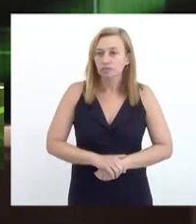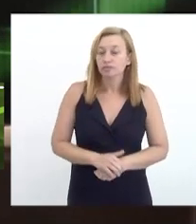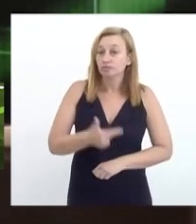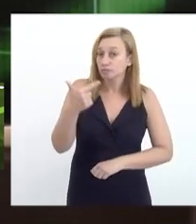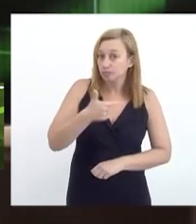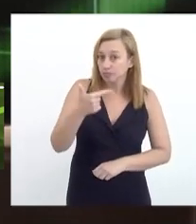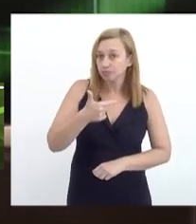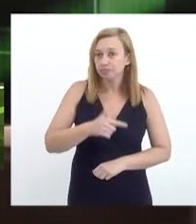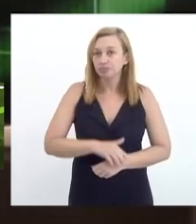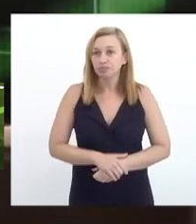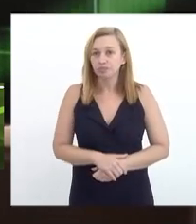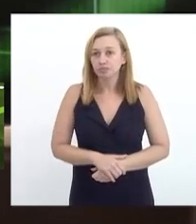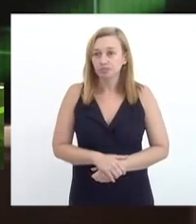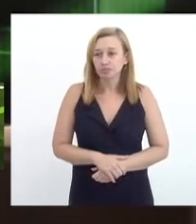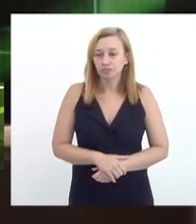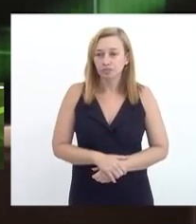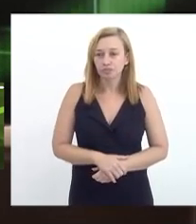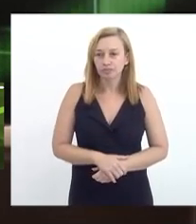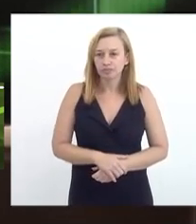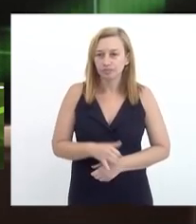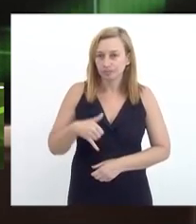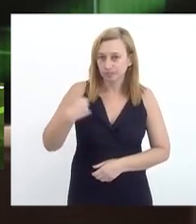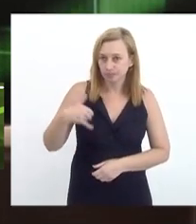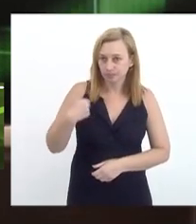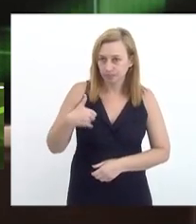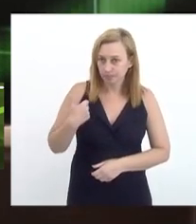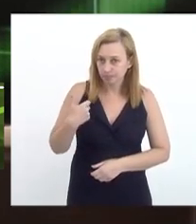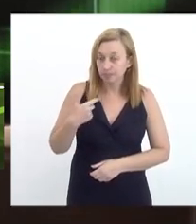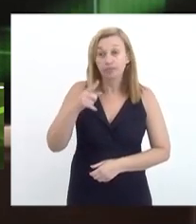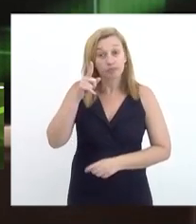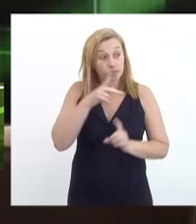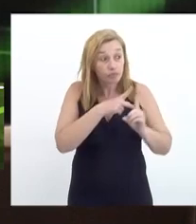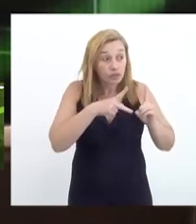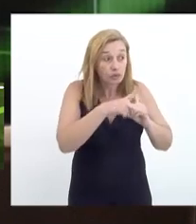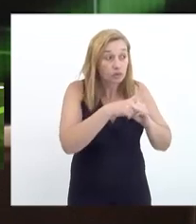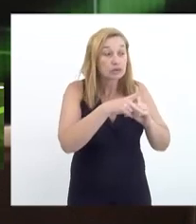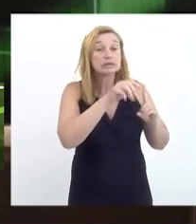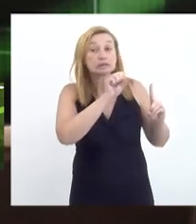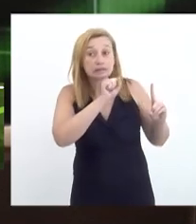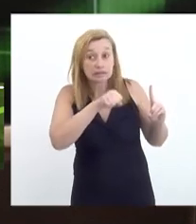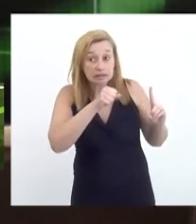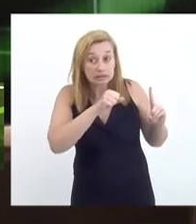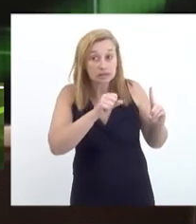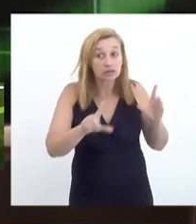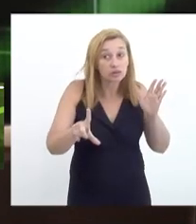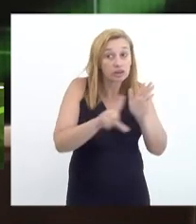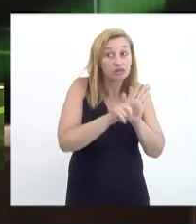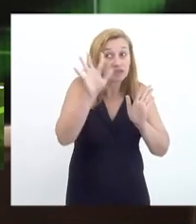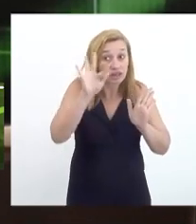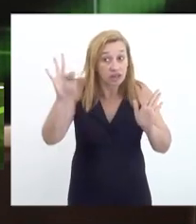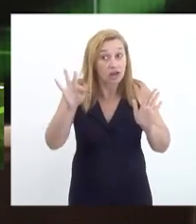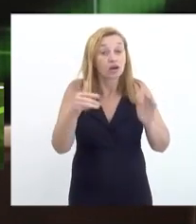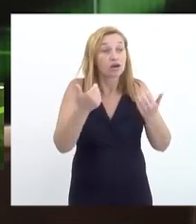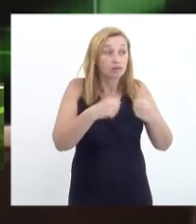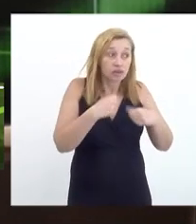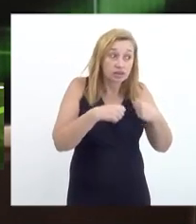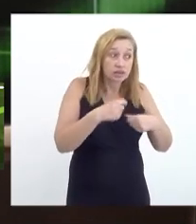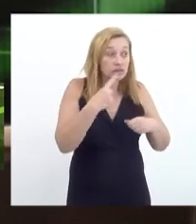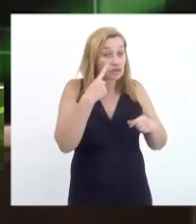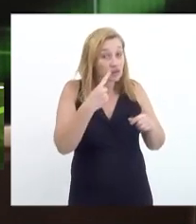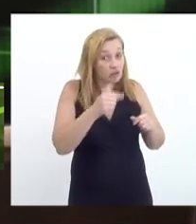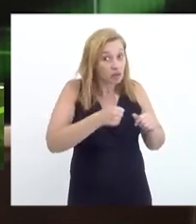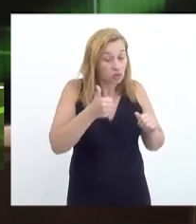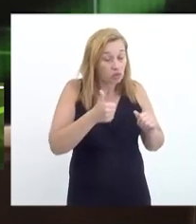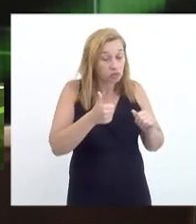Segunda questão A idade Lá na Previdência Sim Porque tem uma lei federal Que ele precisa Fazer adequação